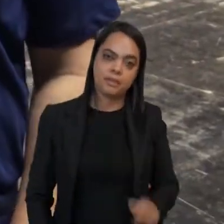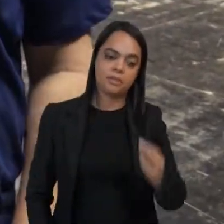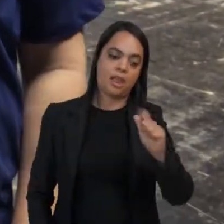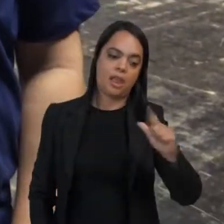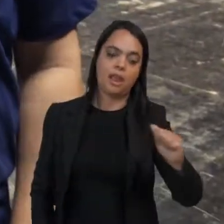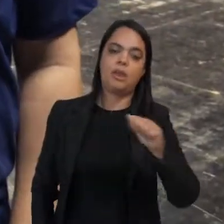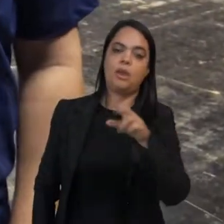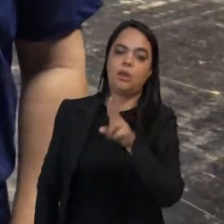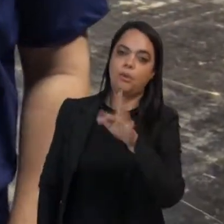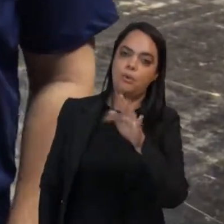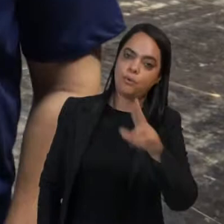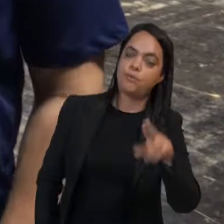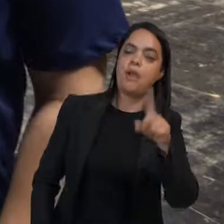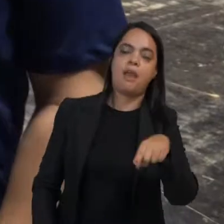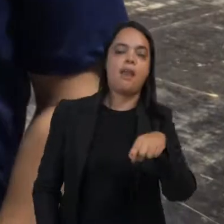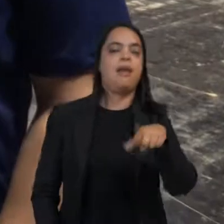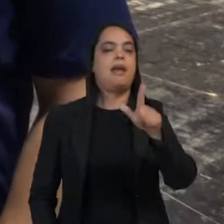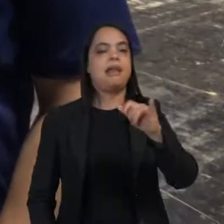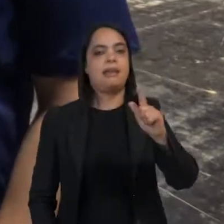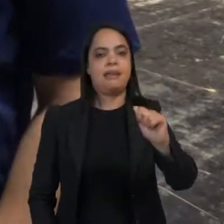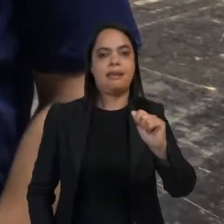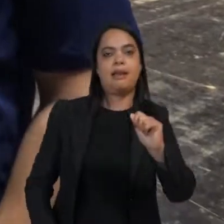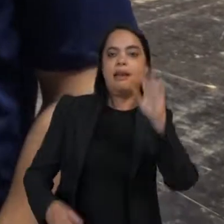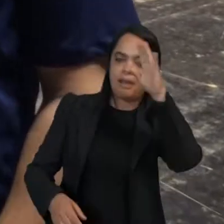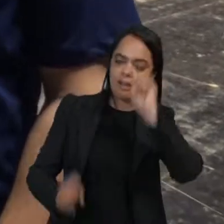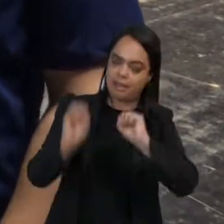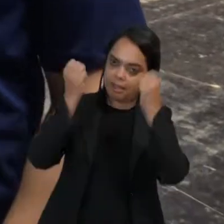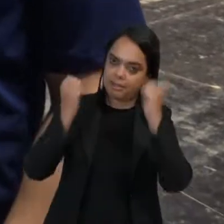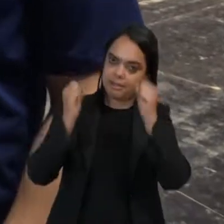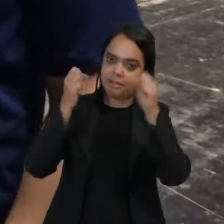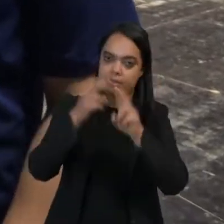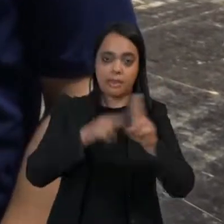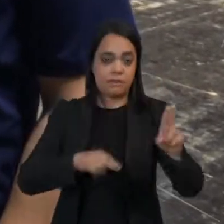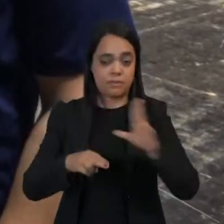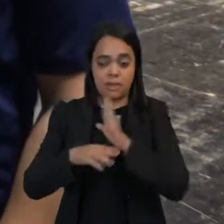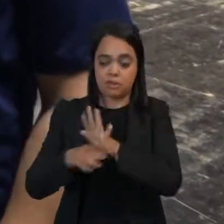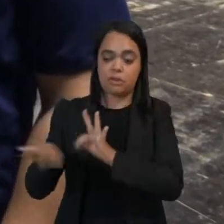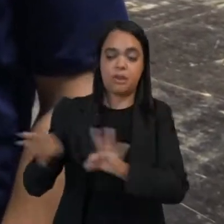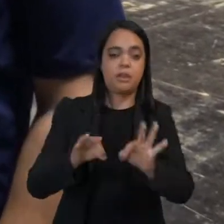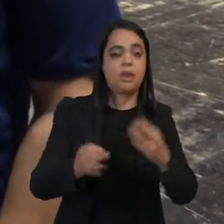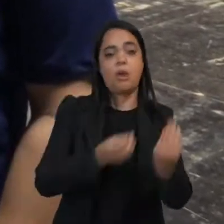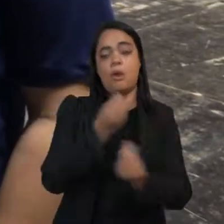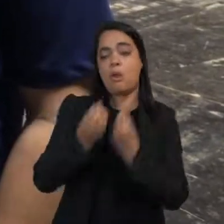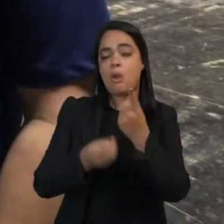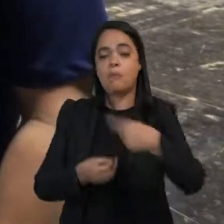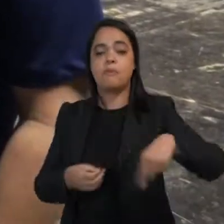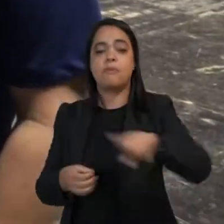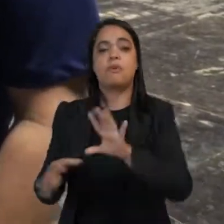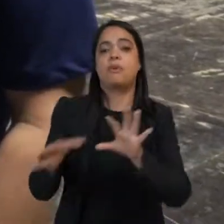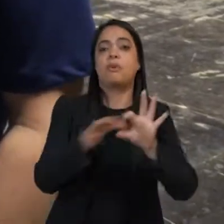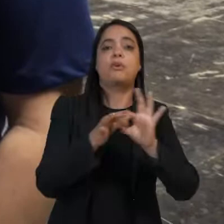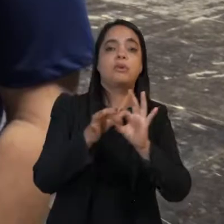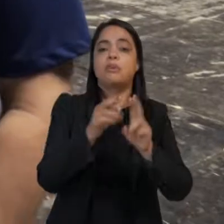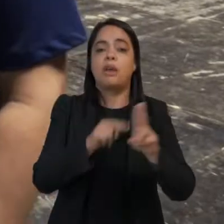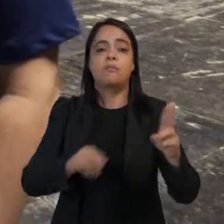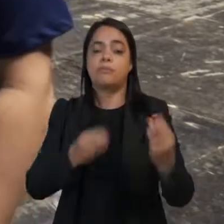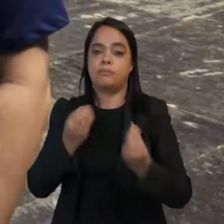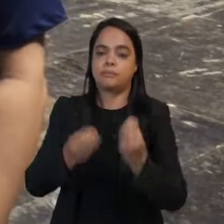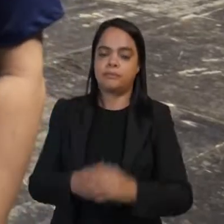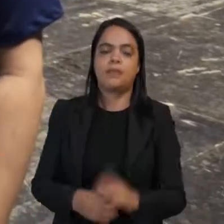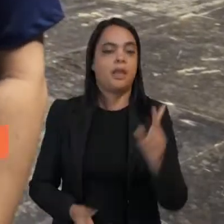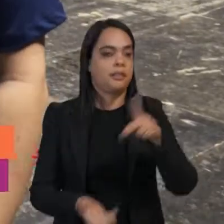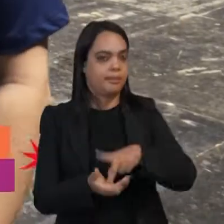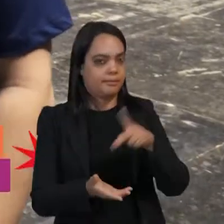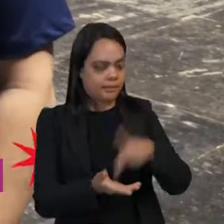da LAUF, que é a Liga das Atléticas da UFO, que está ajudando esse ano na organização, né? Como que é essa integração vocês com a organização da UFO? Então,